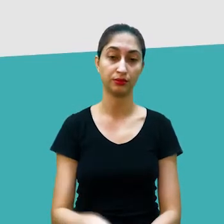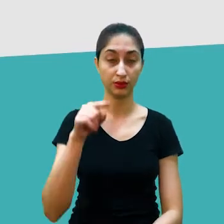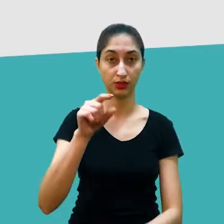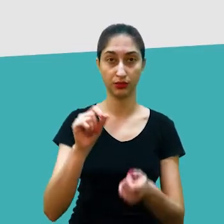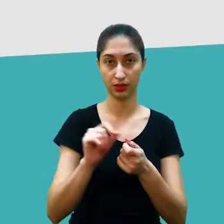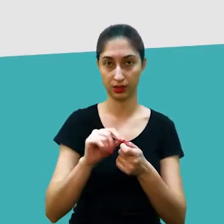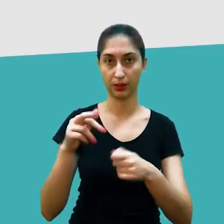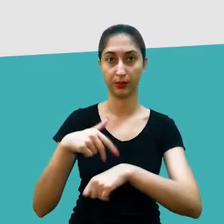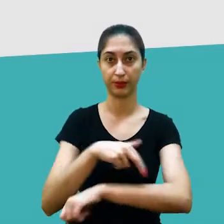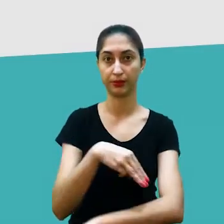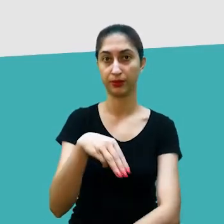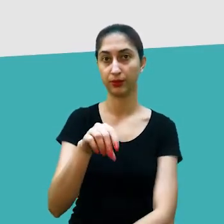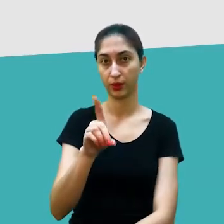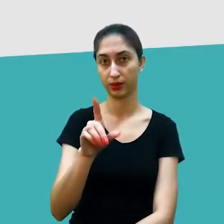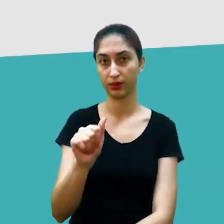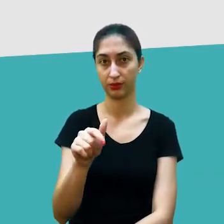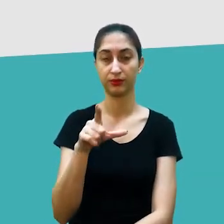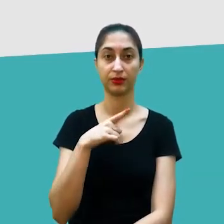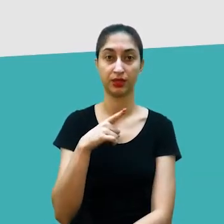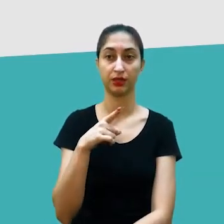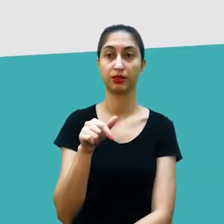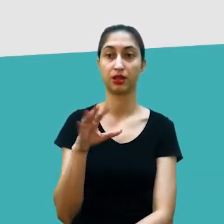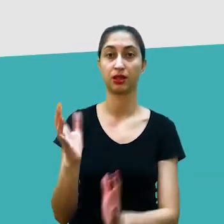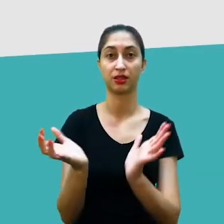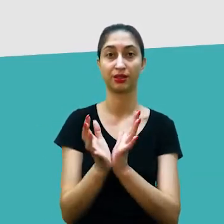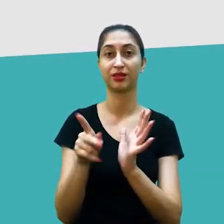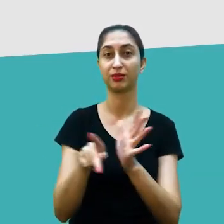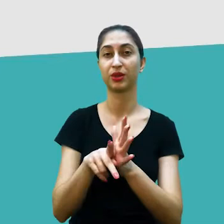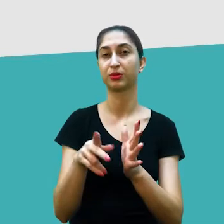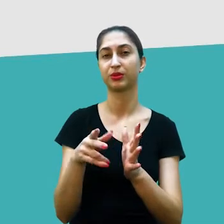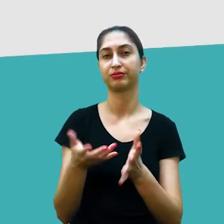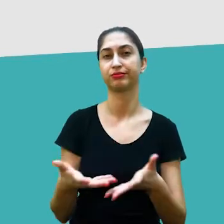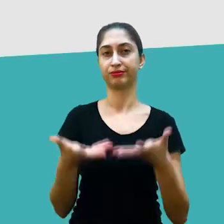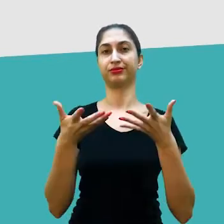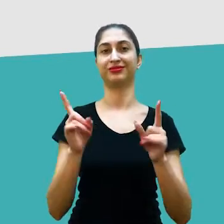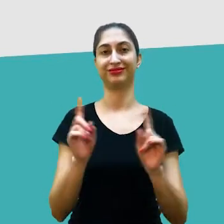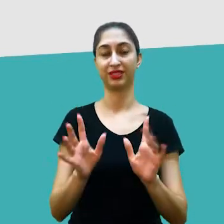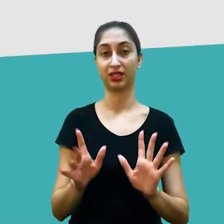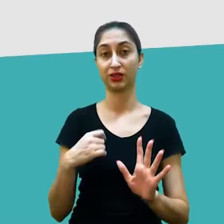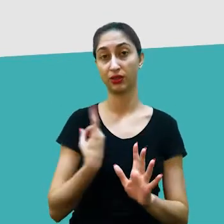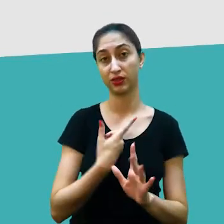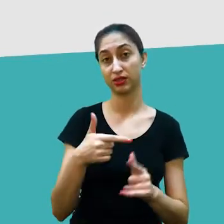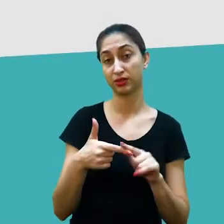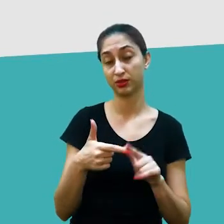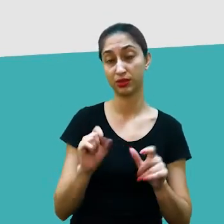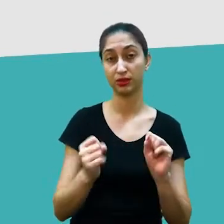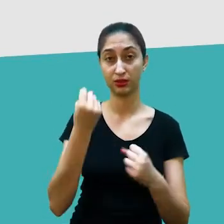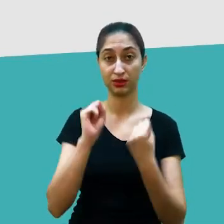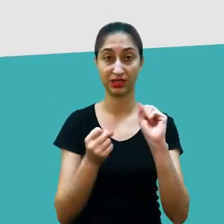que a moda estivesse numa categoria que não é muito elogiosa. Nós somos provavelmente a segunda indústria